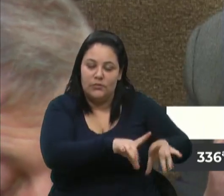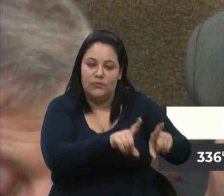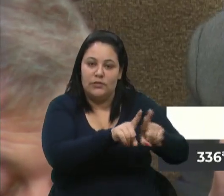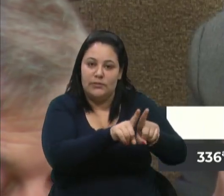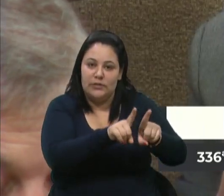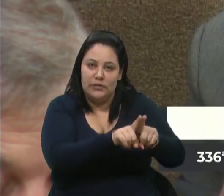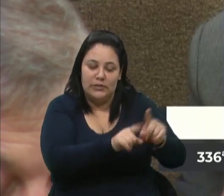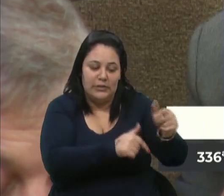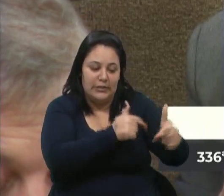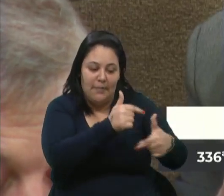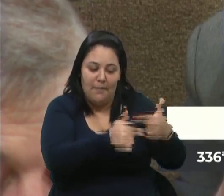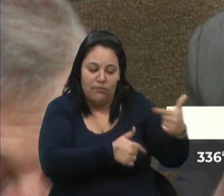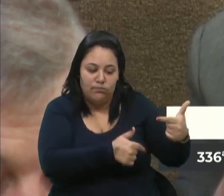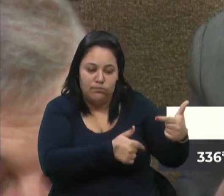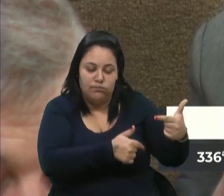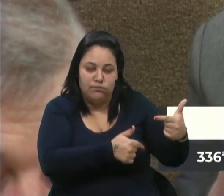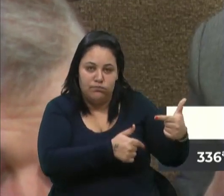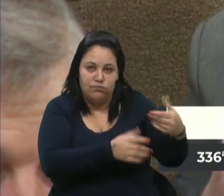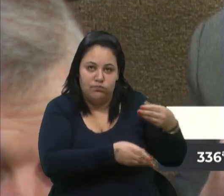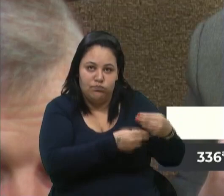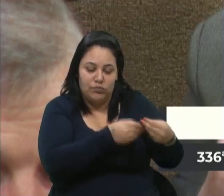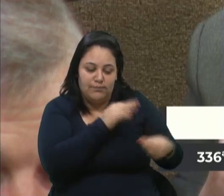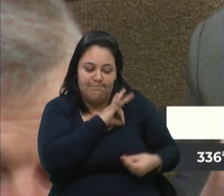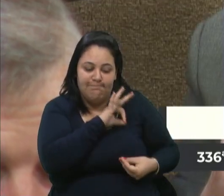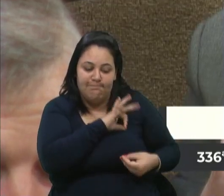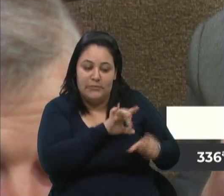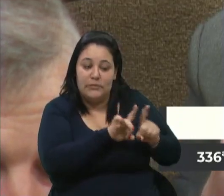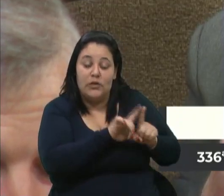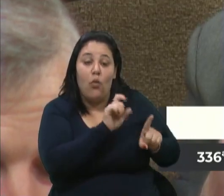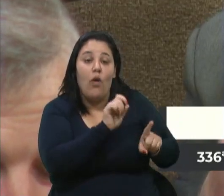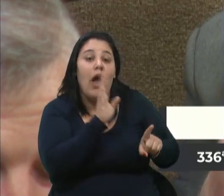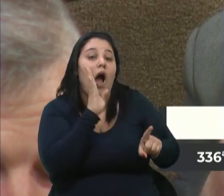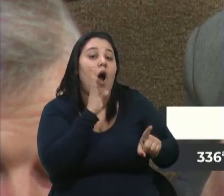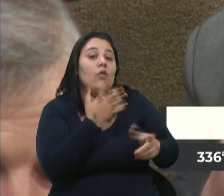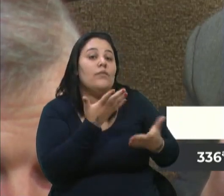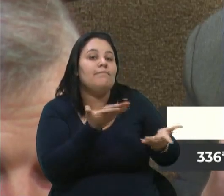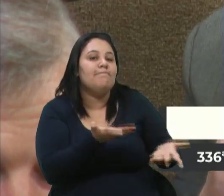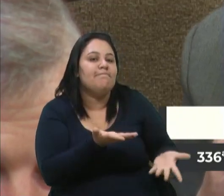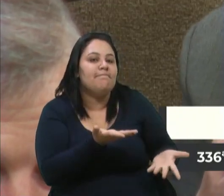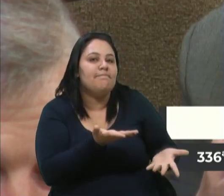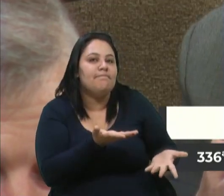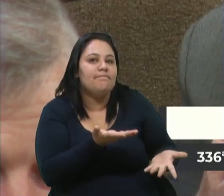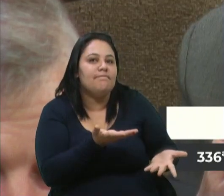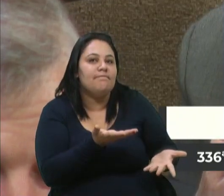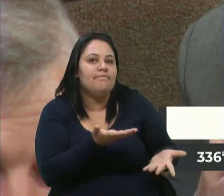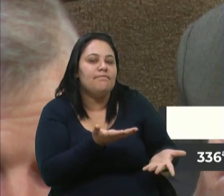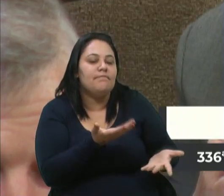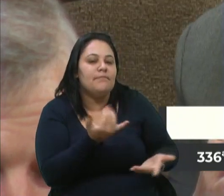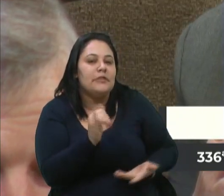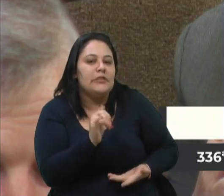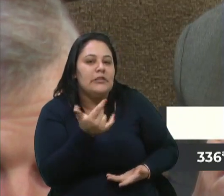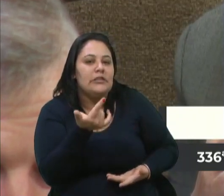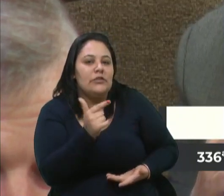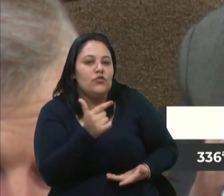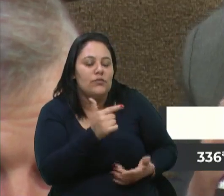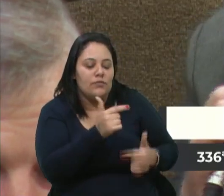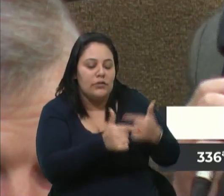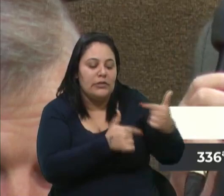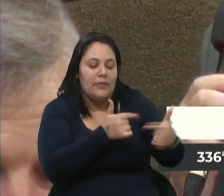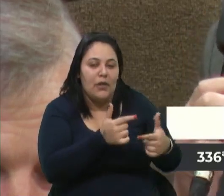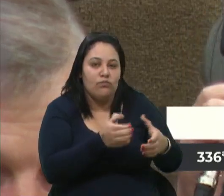serviço, trabalho e renda. E o que tem acontecido? Se não haver um trabalho em